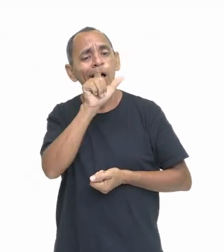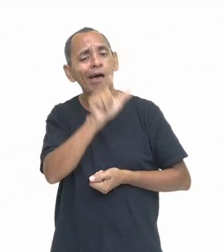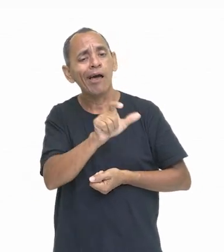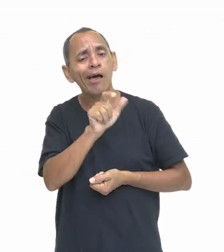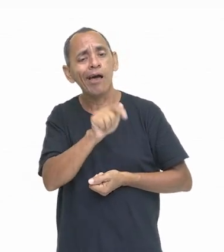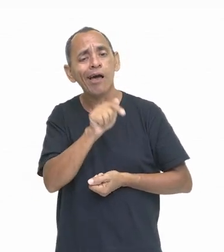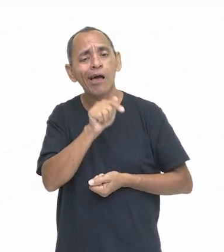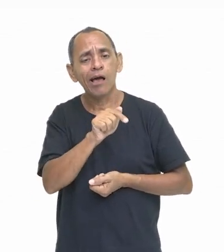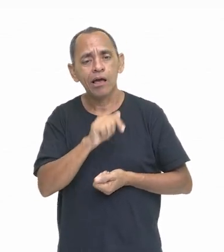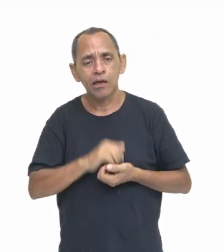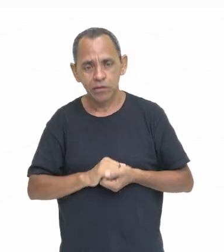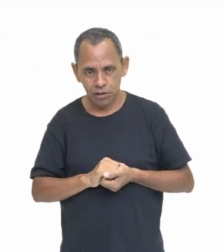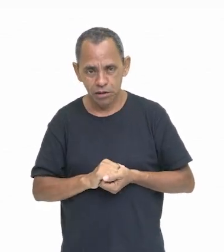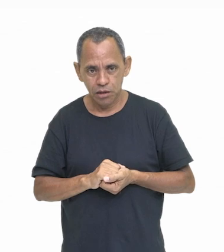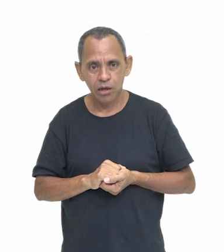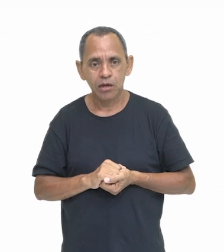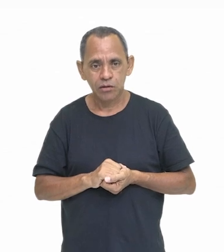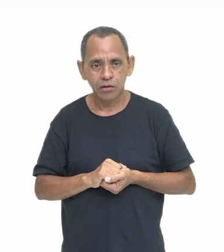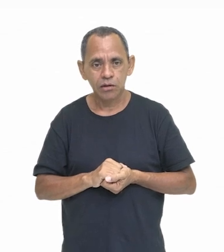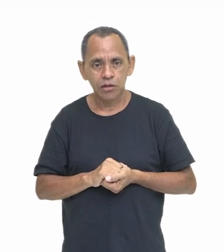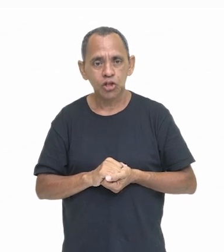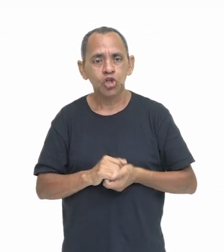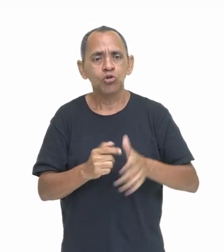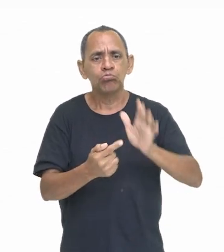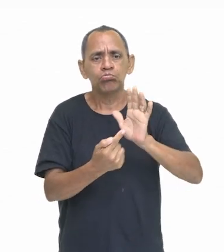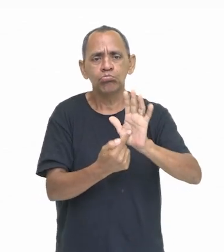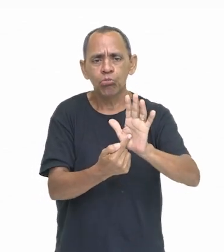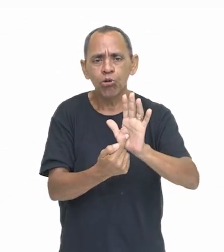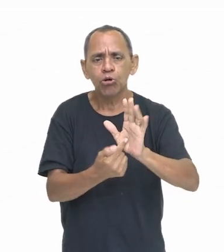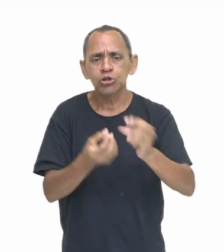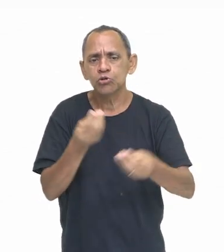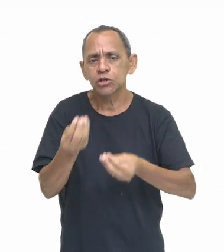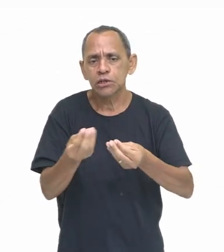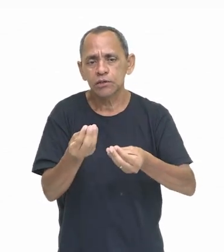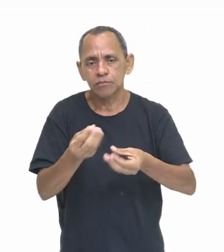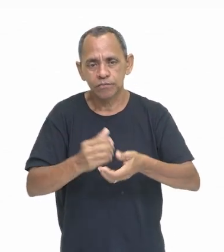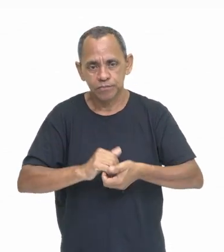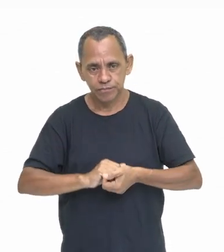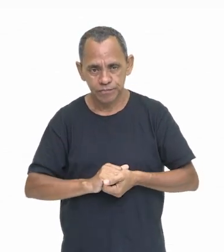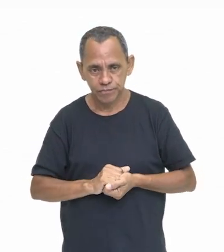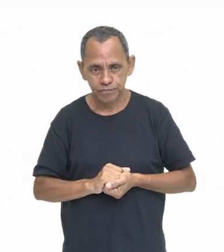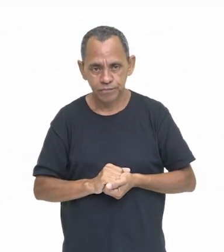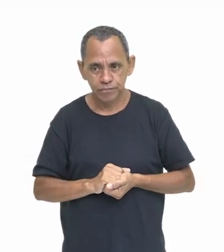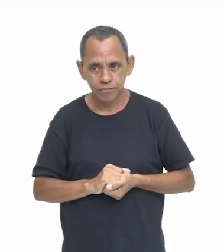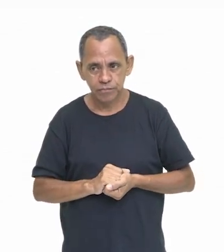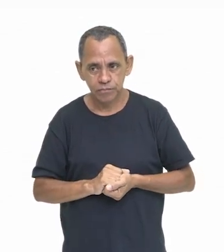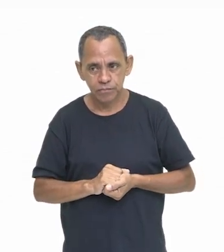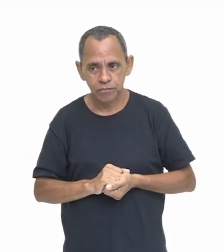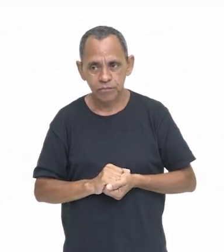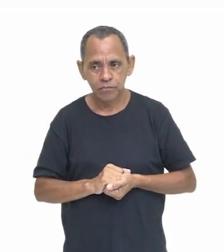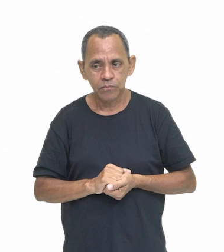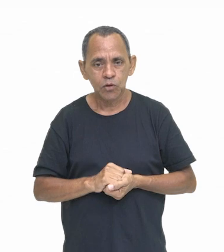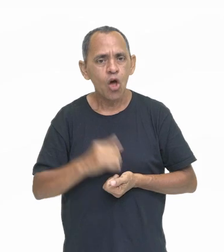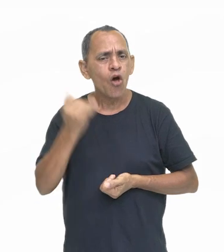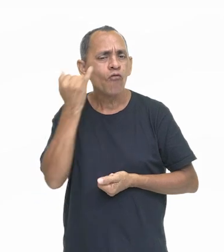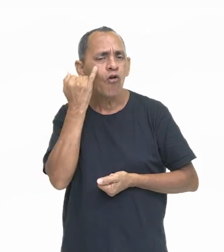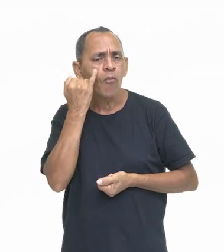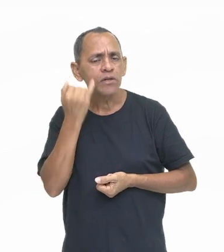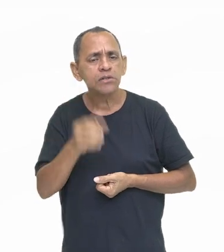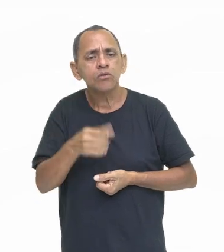é restrita num único ponto, tá? Qual é esse ponto? Olha